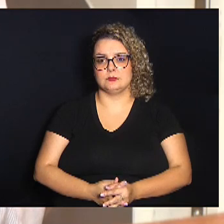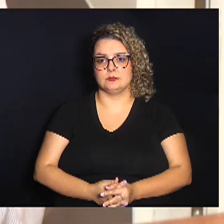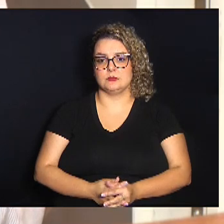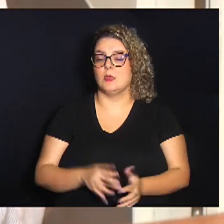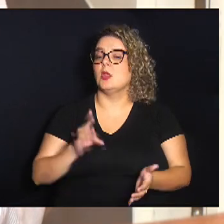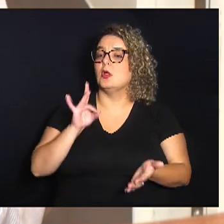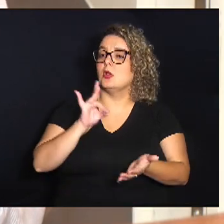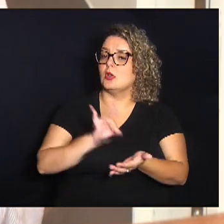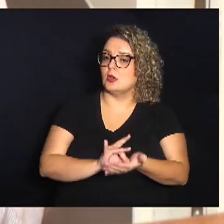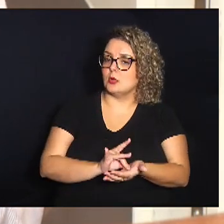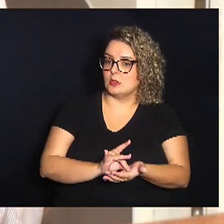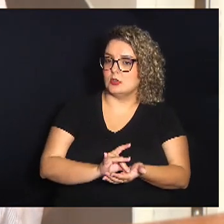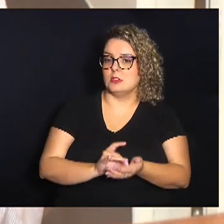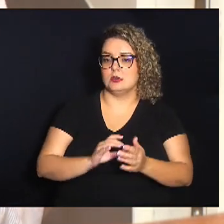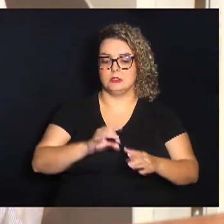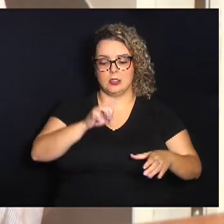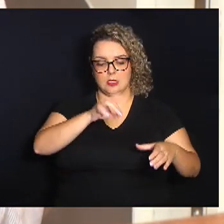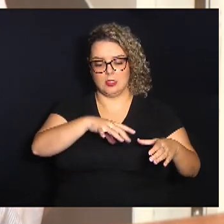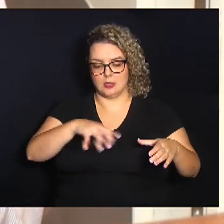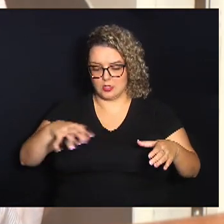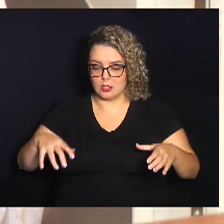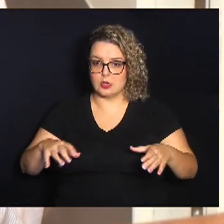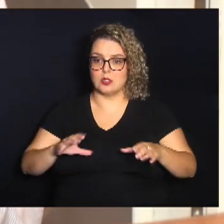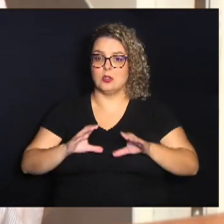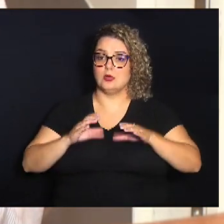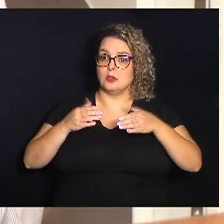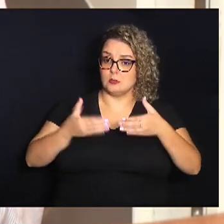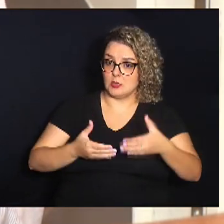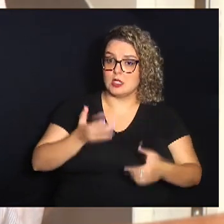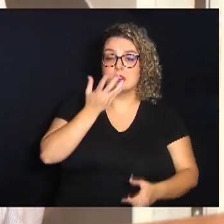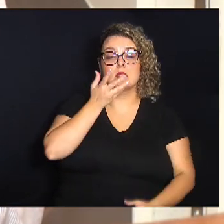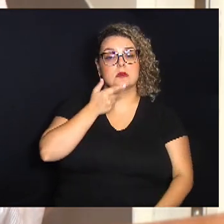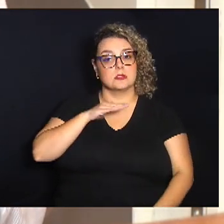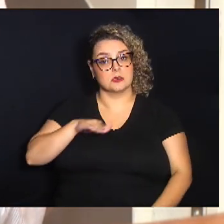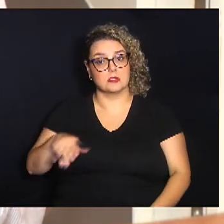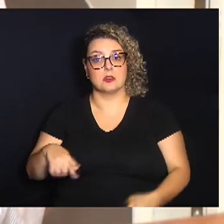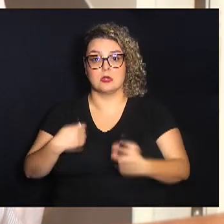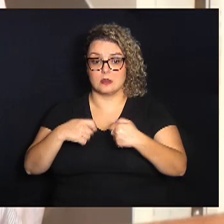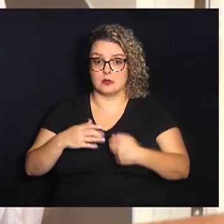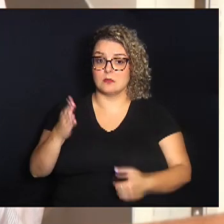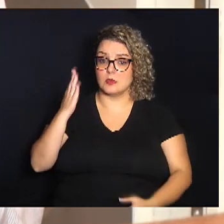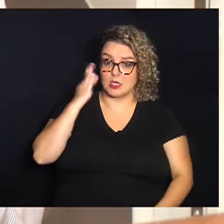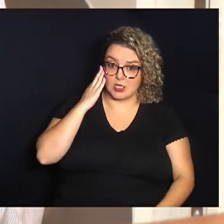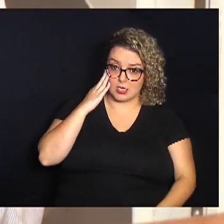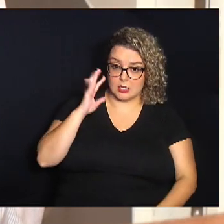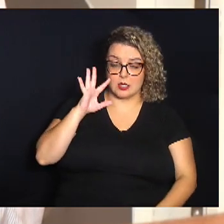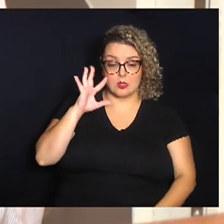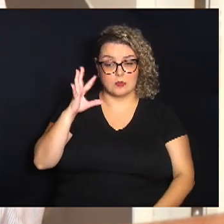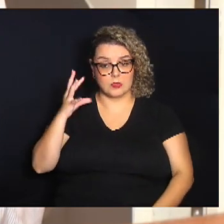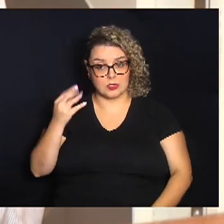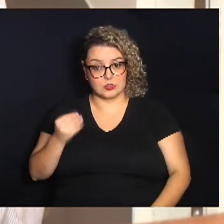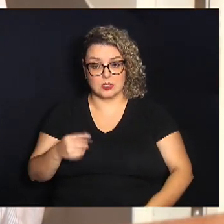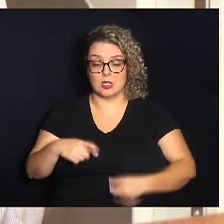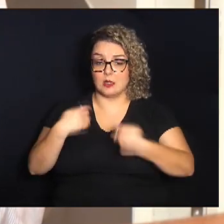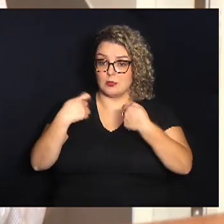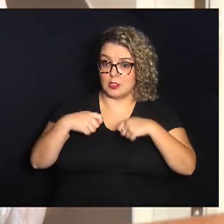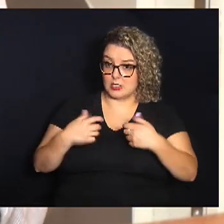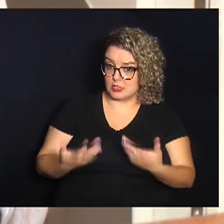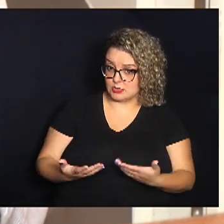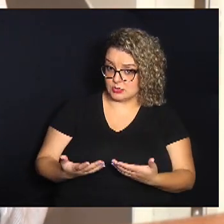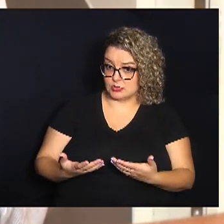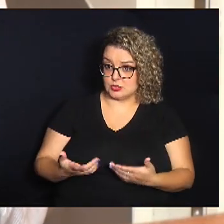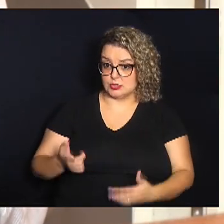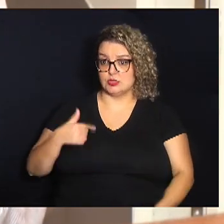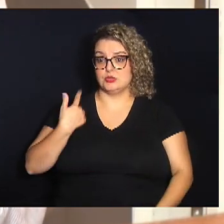existência da horta comunitária, porque as crianças precisam entender, precisam compreender a necessidade de